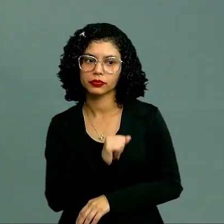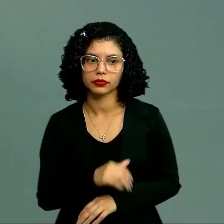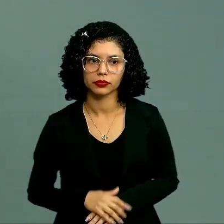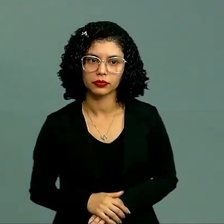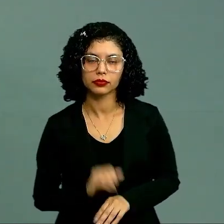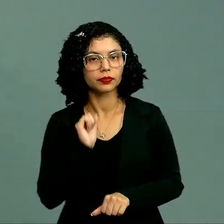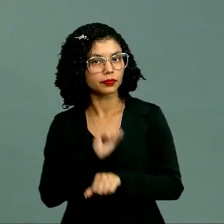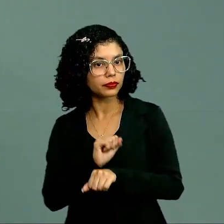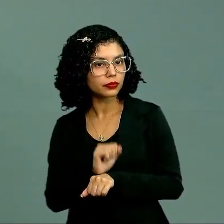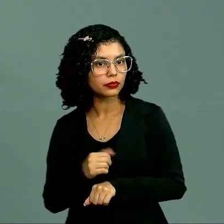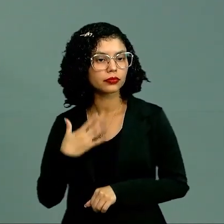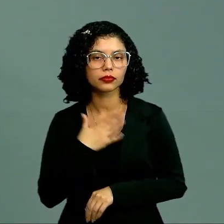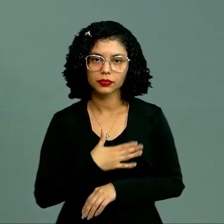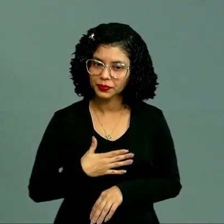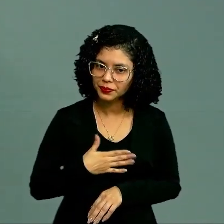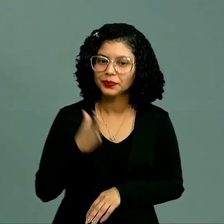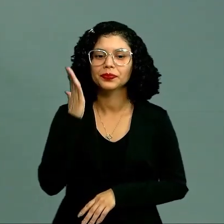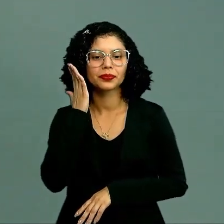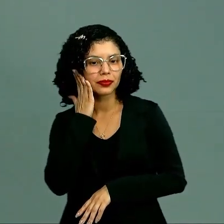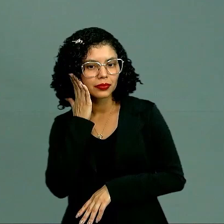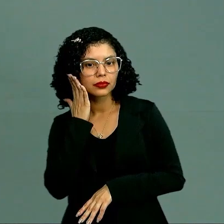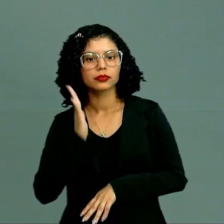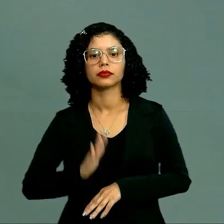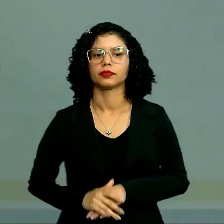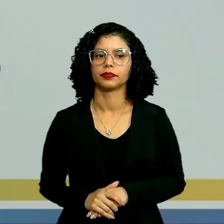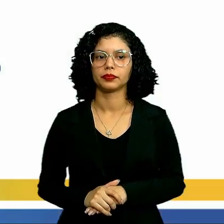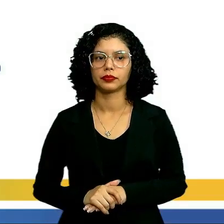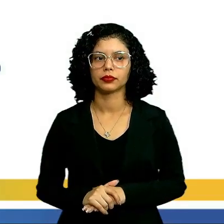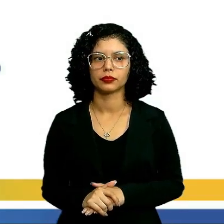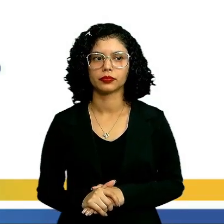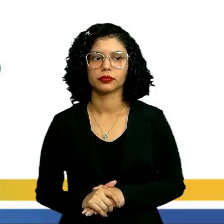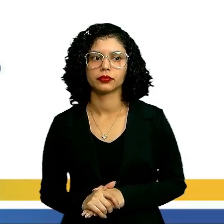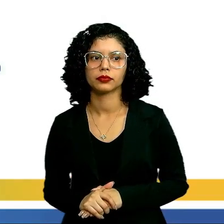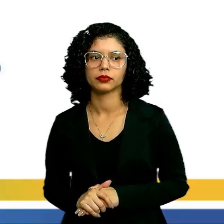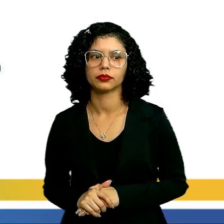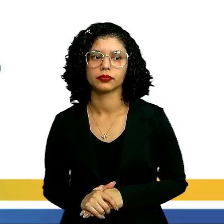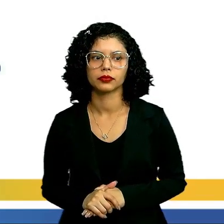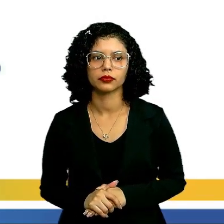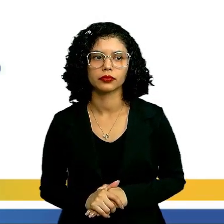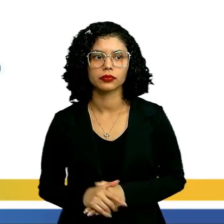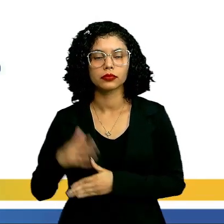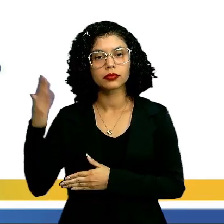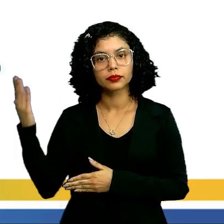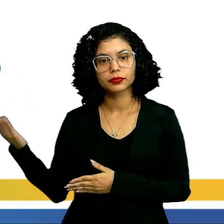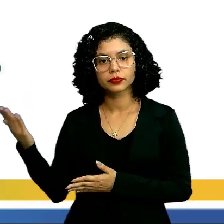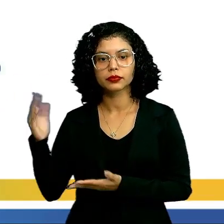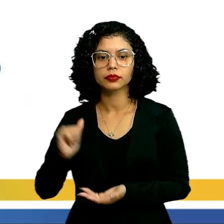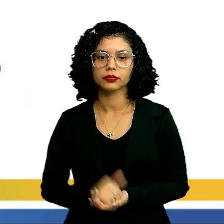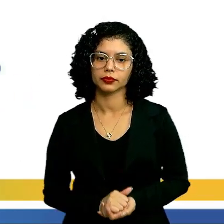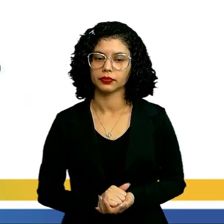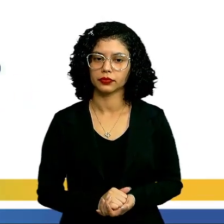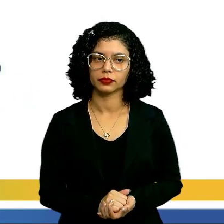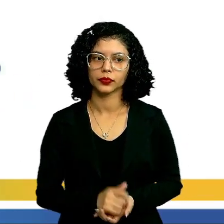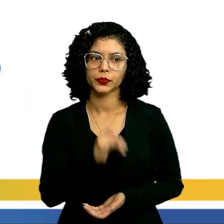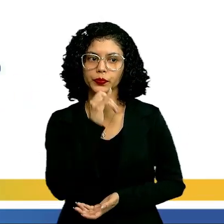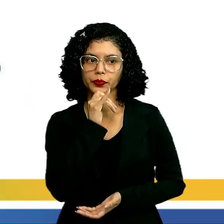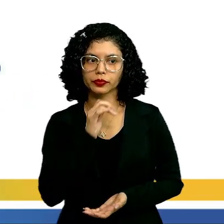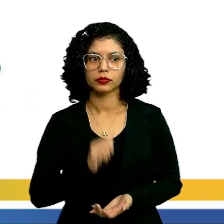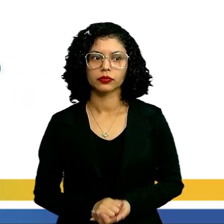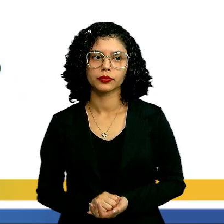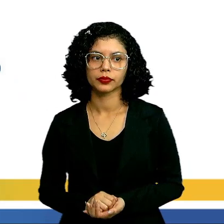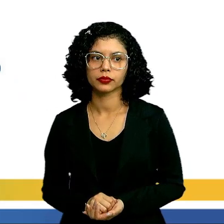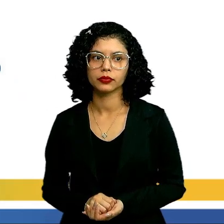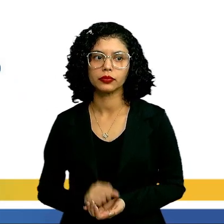Eu espero que vocês tenham compreendido. Então, vamos à nossa próxima questão. Aqui nós temos o exemplo, né?